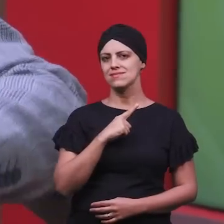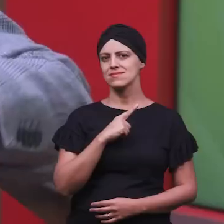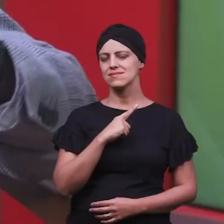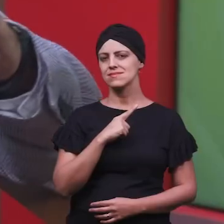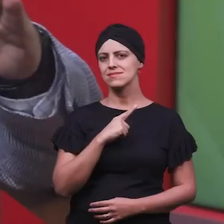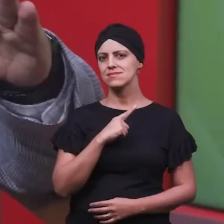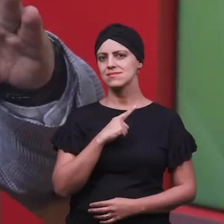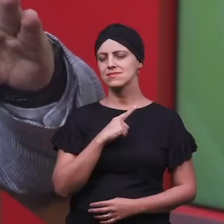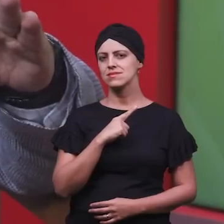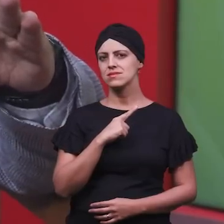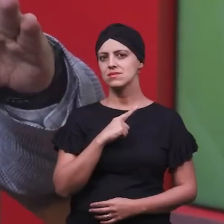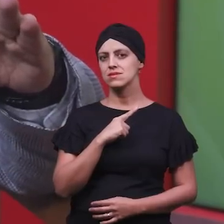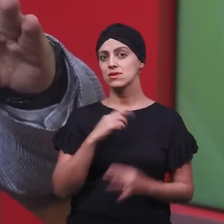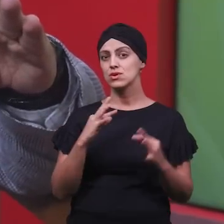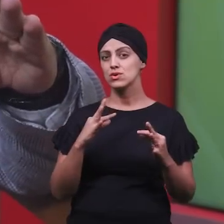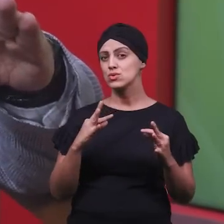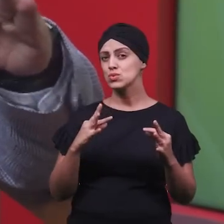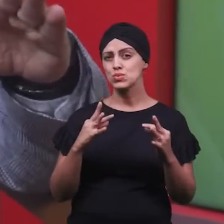Tudo que você